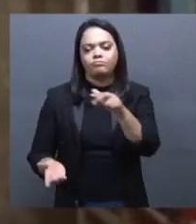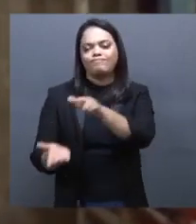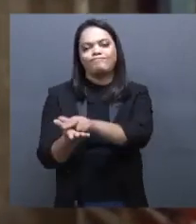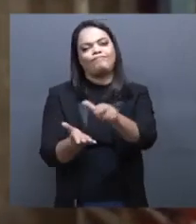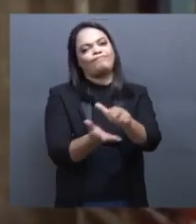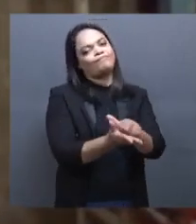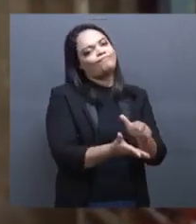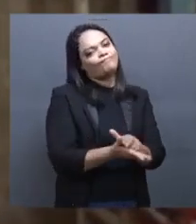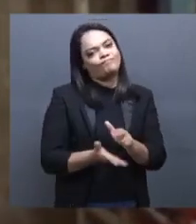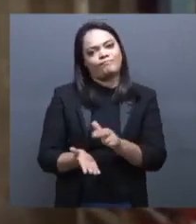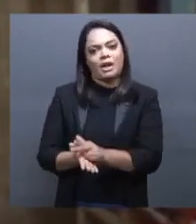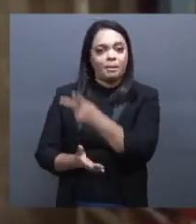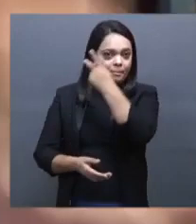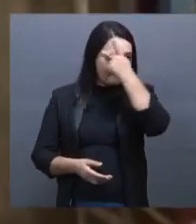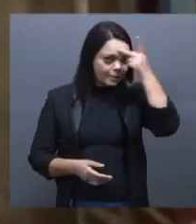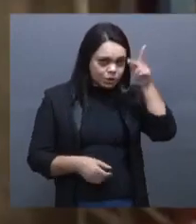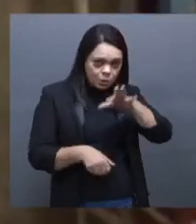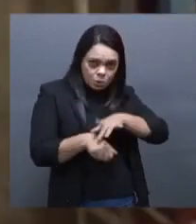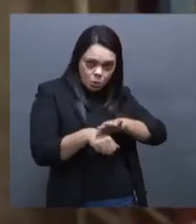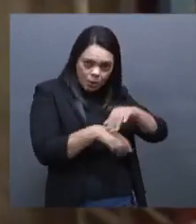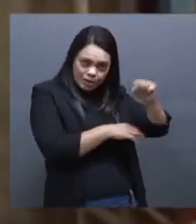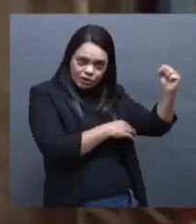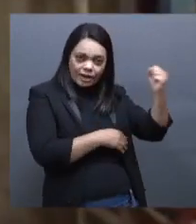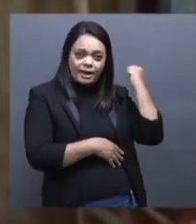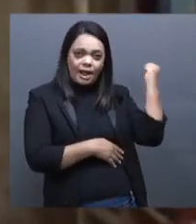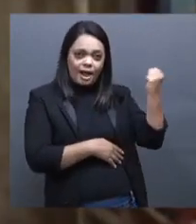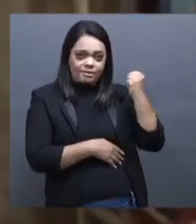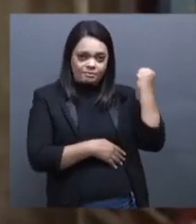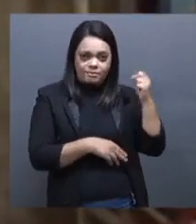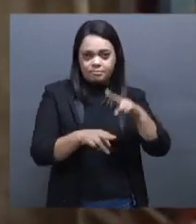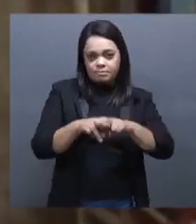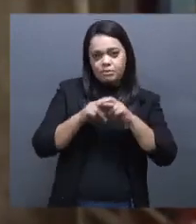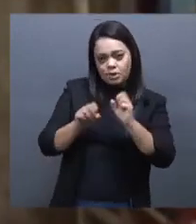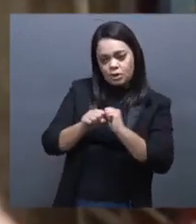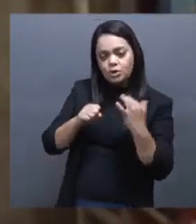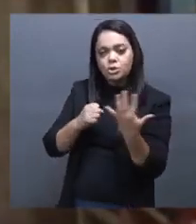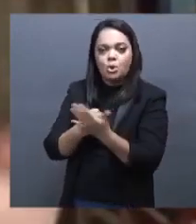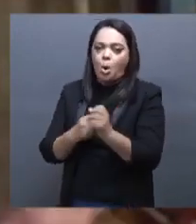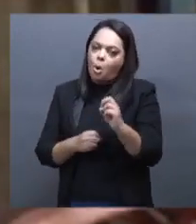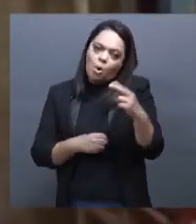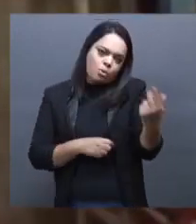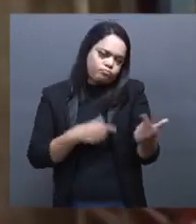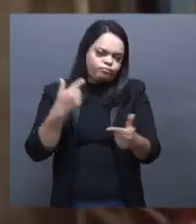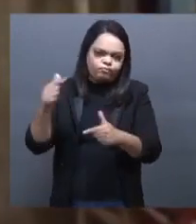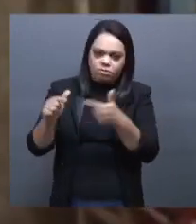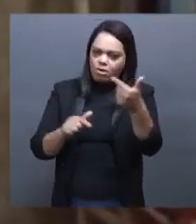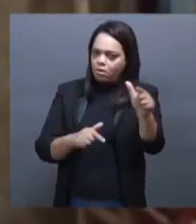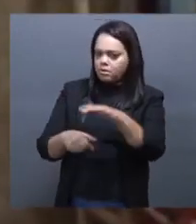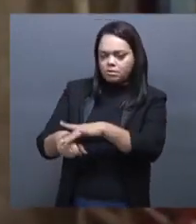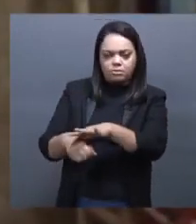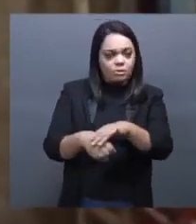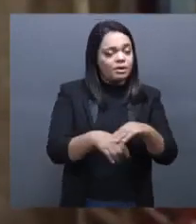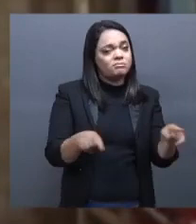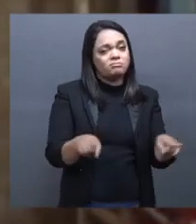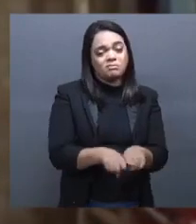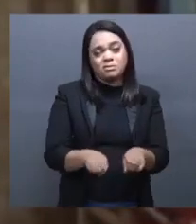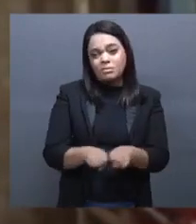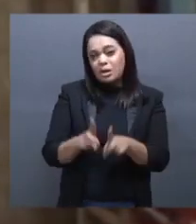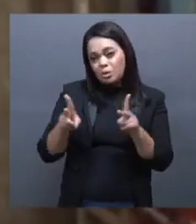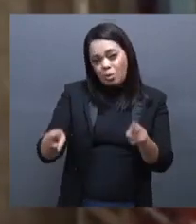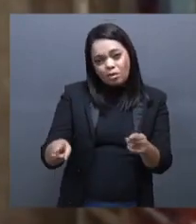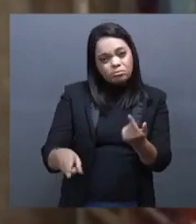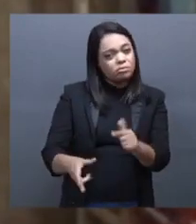pessoas em estado mais grave, seja por conta da Covid-19, seja por conta de qualquer outra doença,